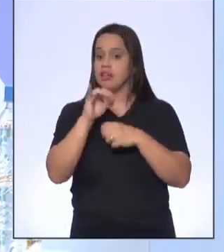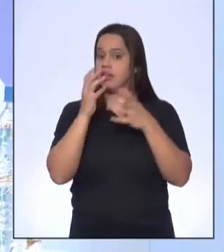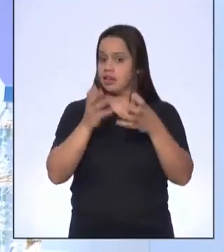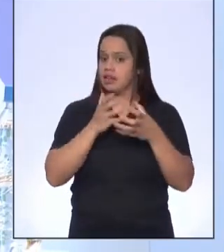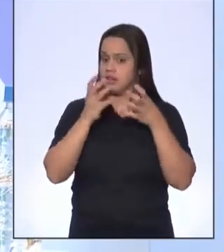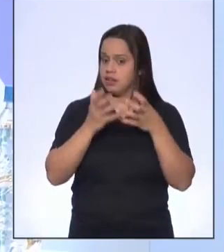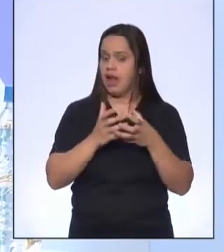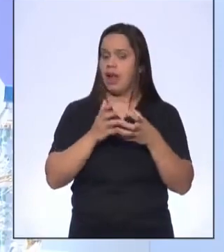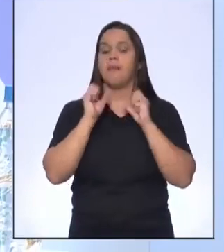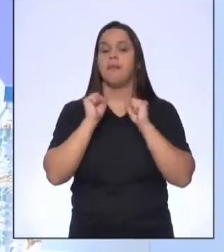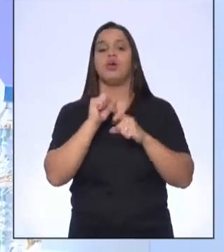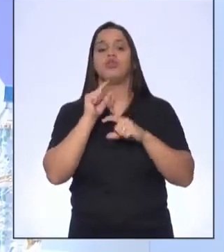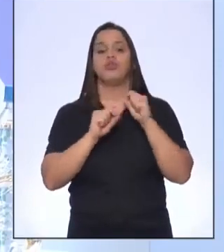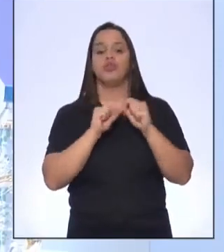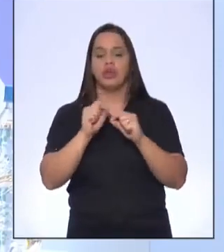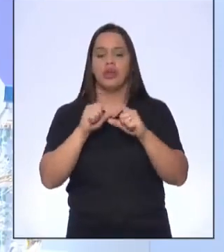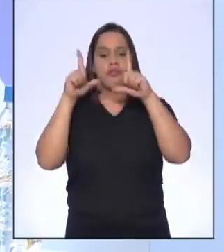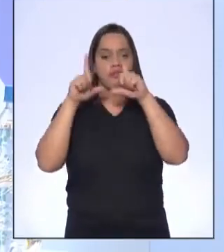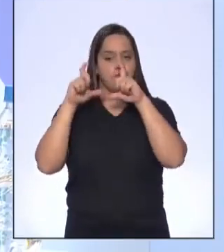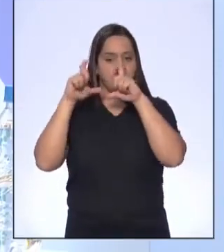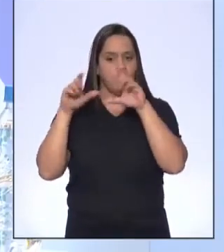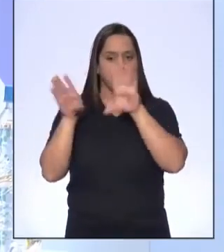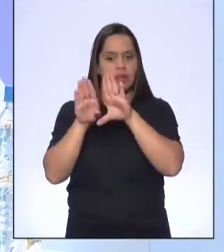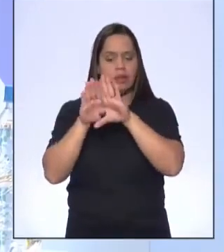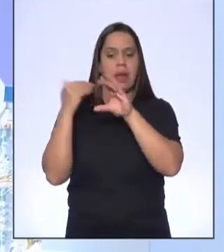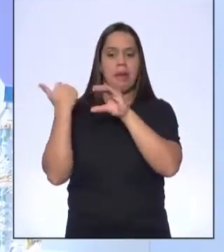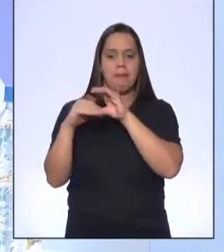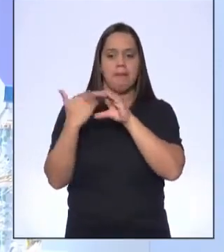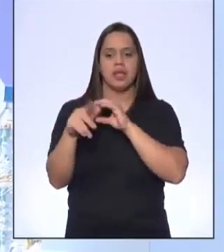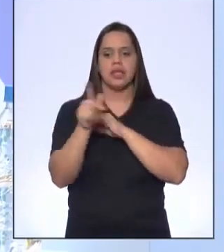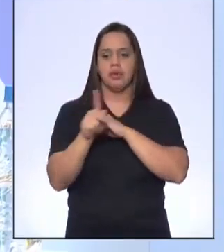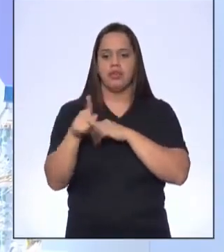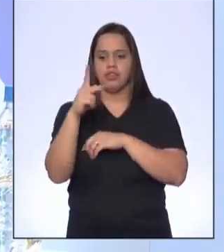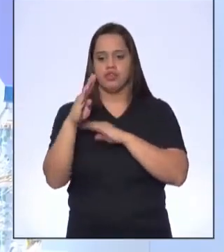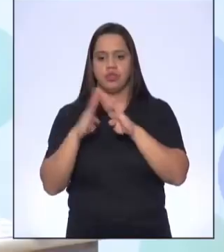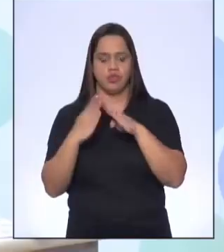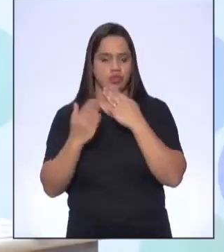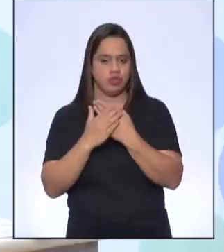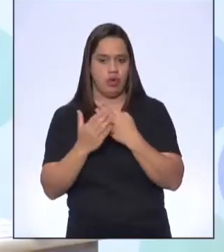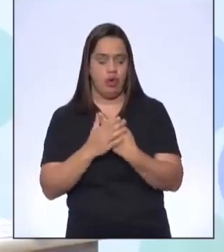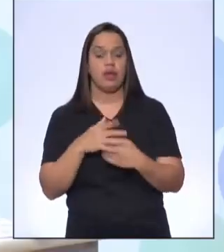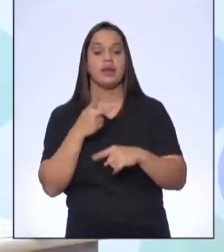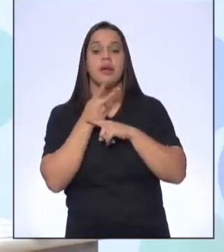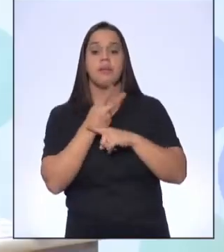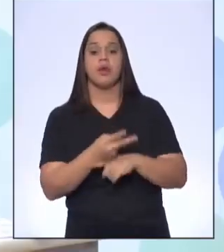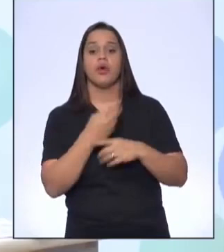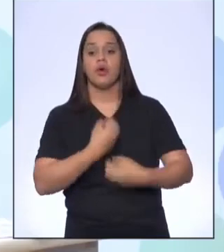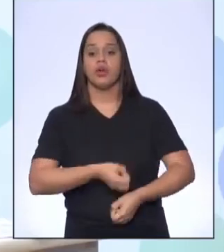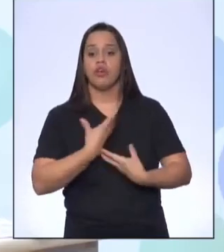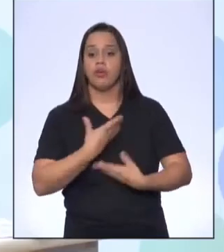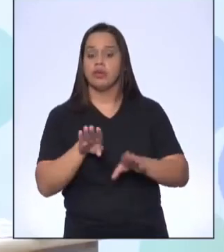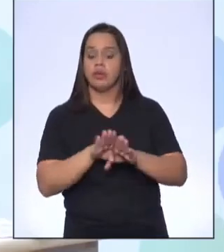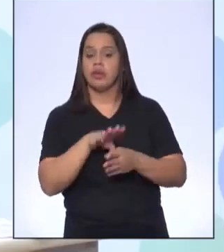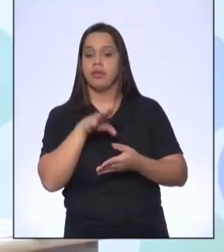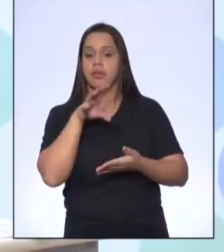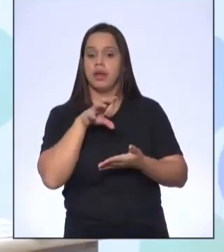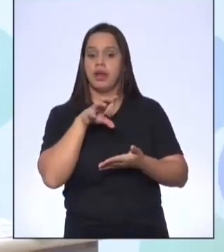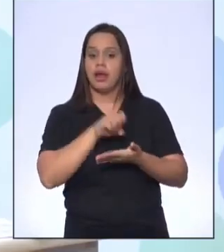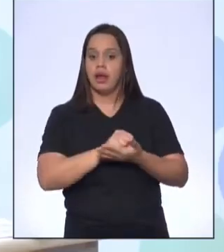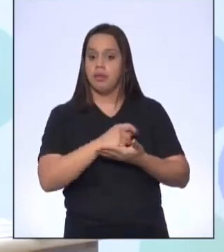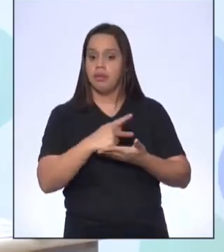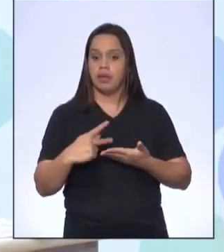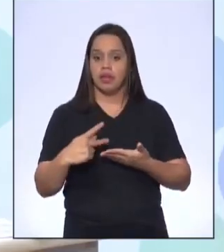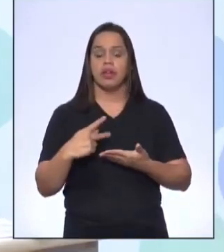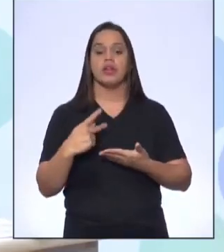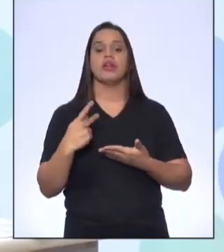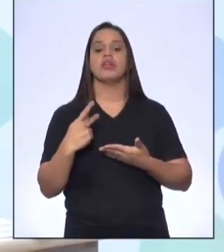fotos de alguma coisa que vocês gostem e mandem para os professores de vocês. Procure informações sobre aplicativos que colocando é possível legenda.